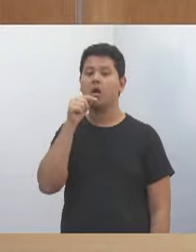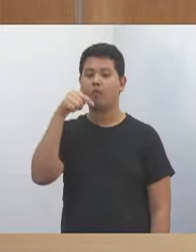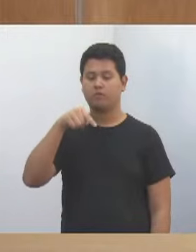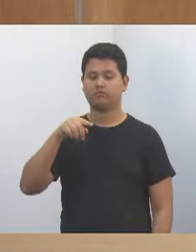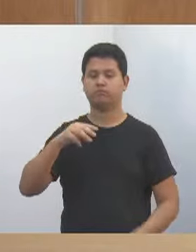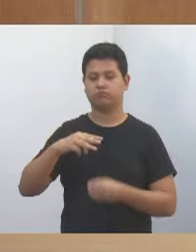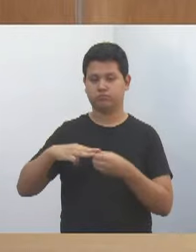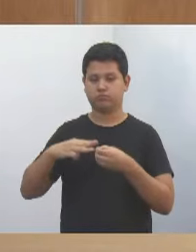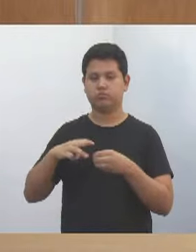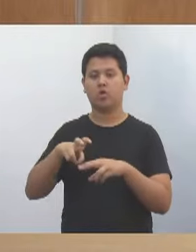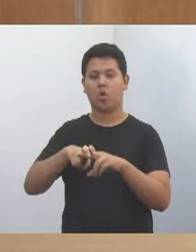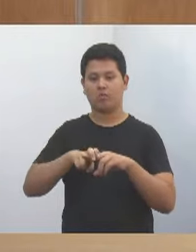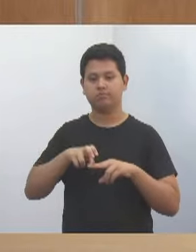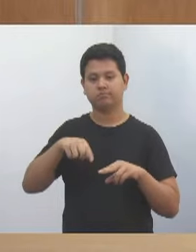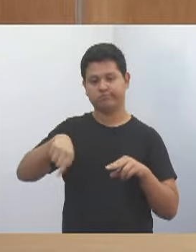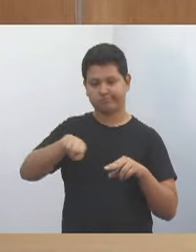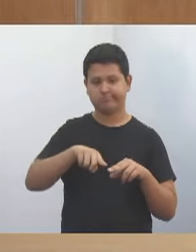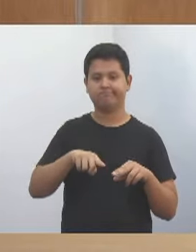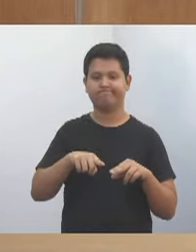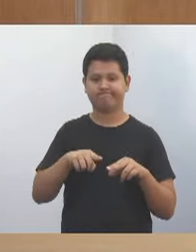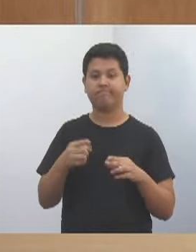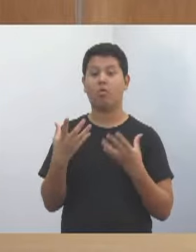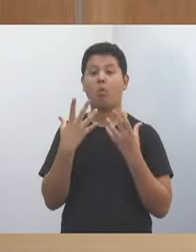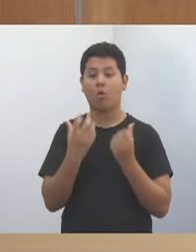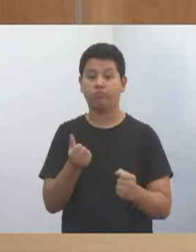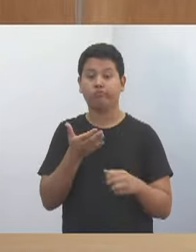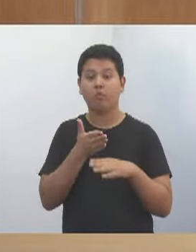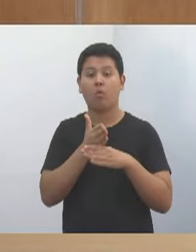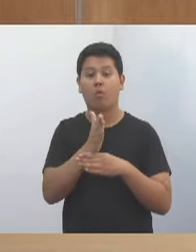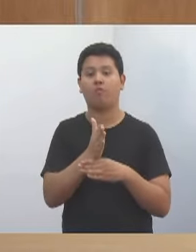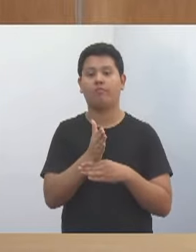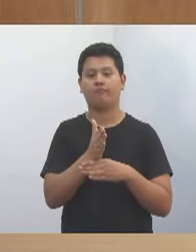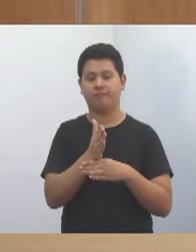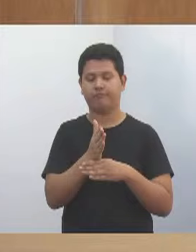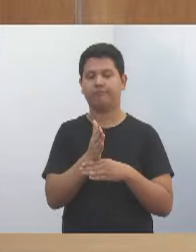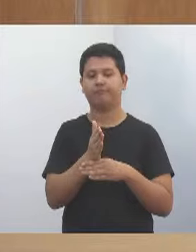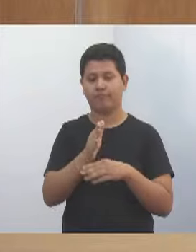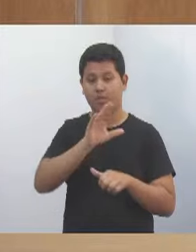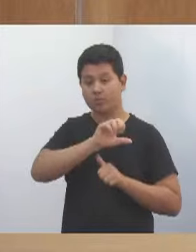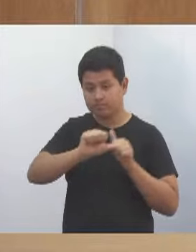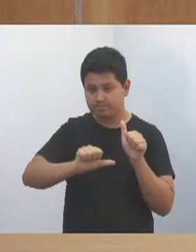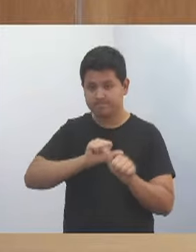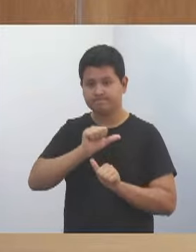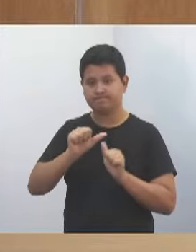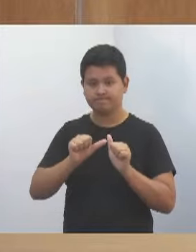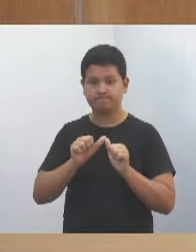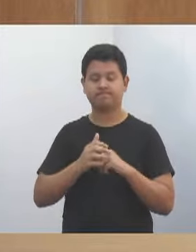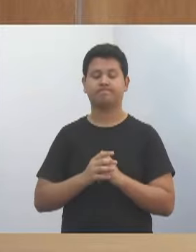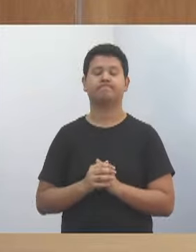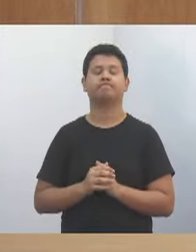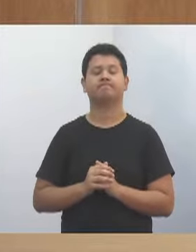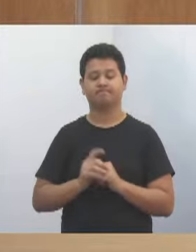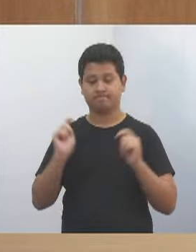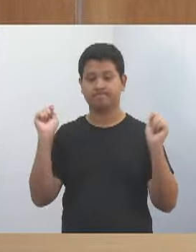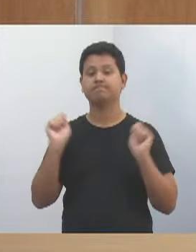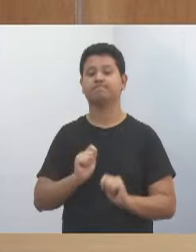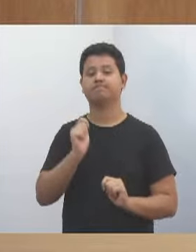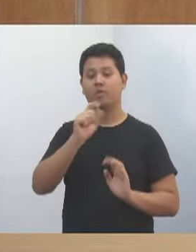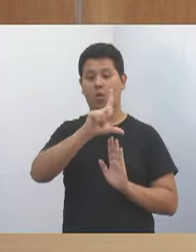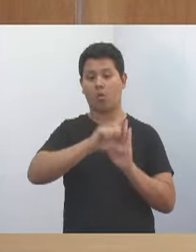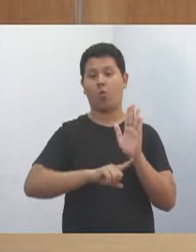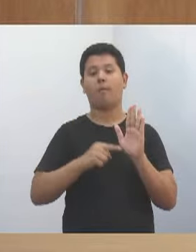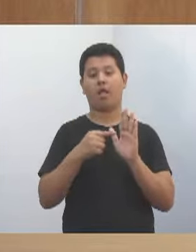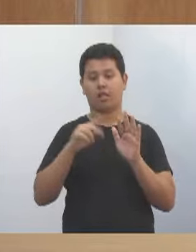município. Então, por essa razão, nós estamos aprovando inicialmente essas mudanças para que possamos fazer uma lei